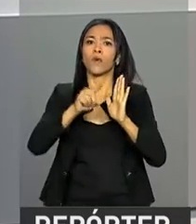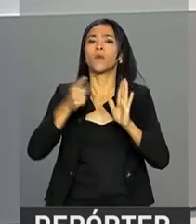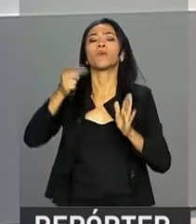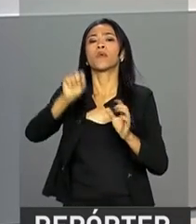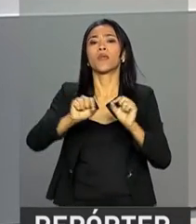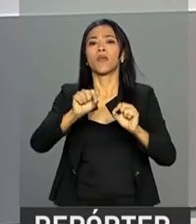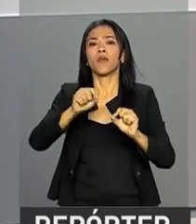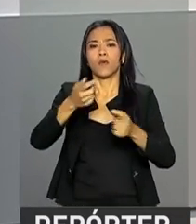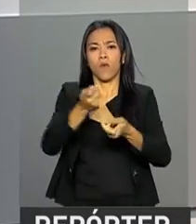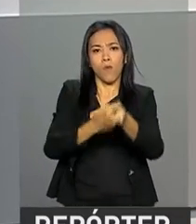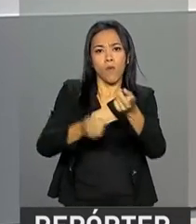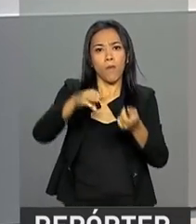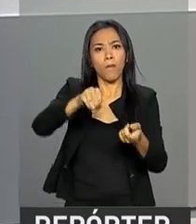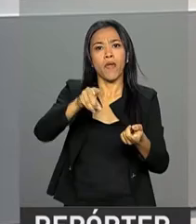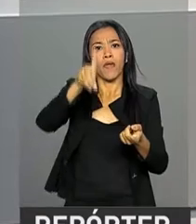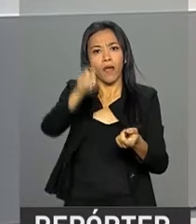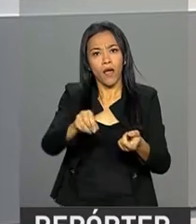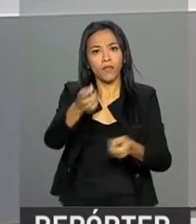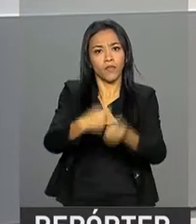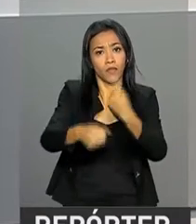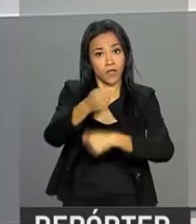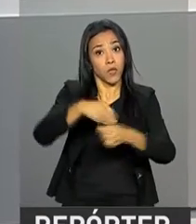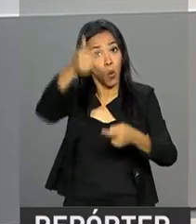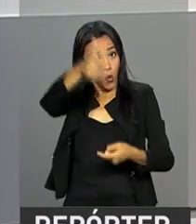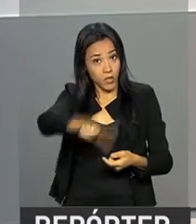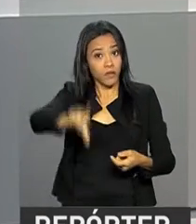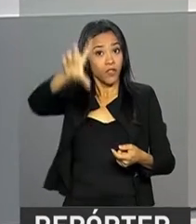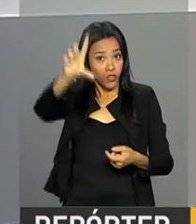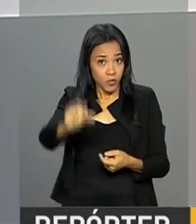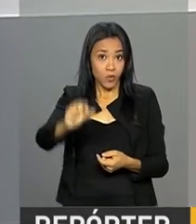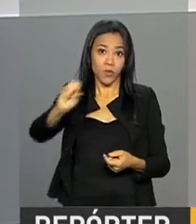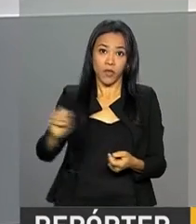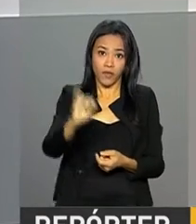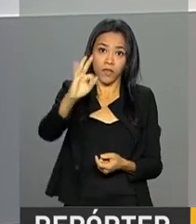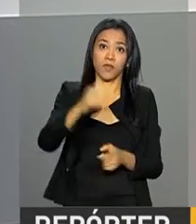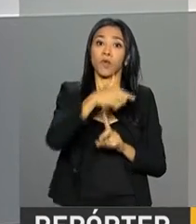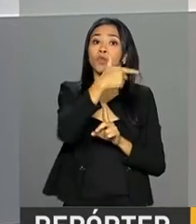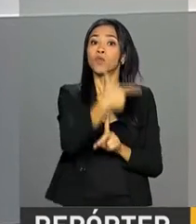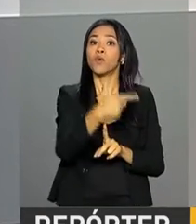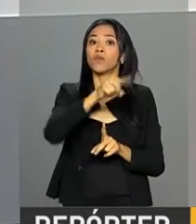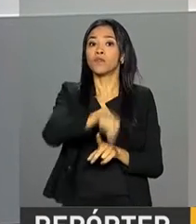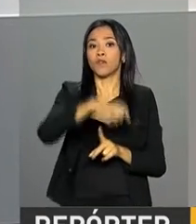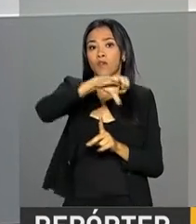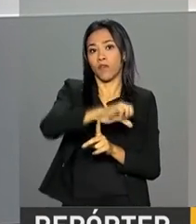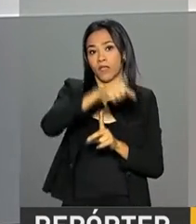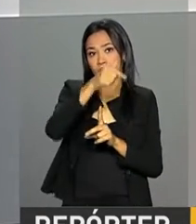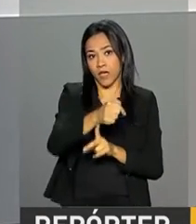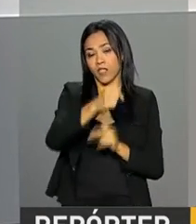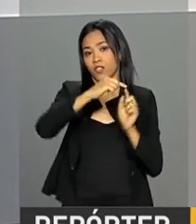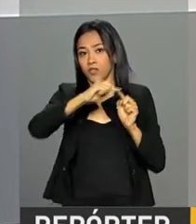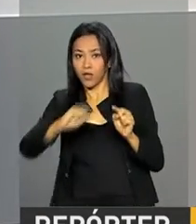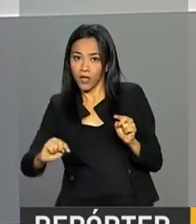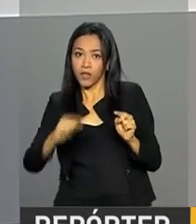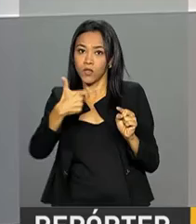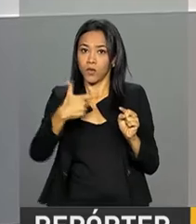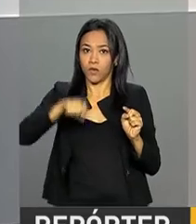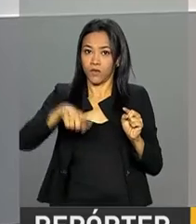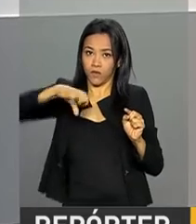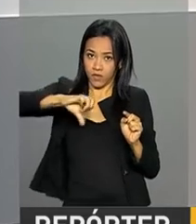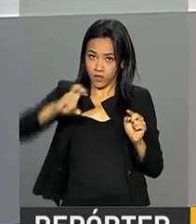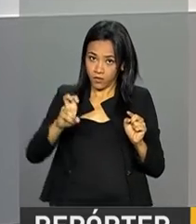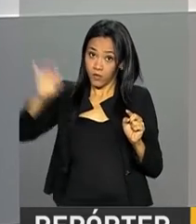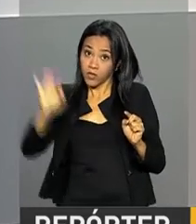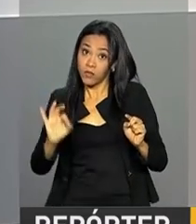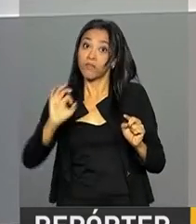a expectativa de inflação caiu mais uma vez e passou de 2,97 para 2,95 por cento ao